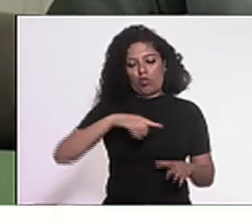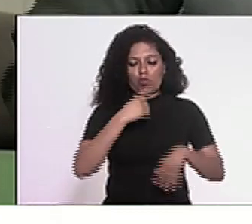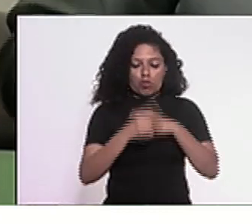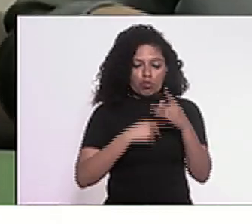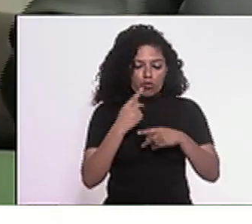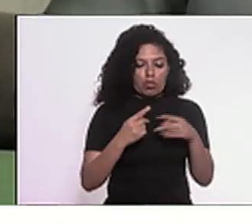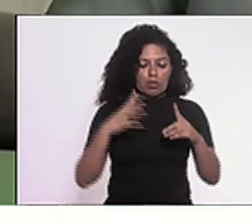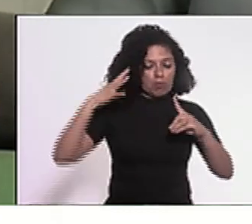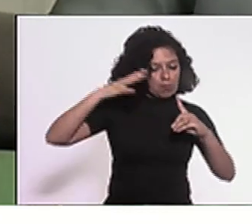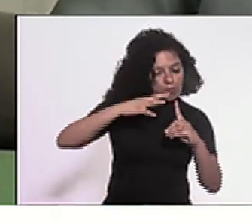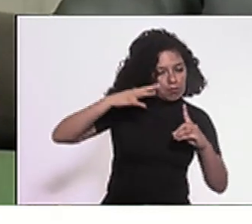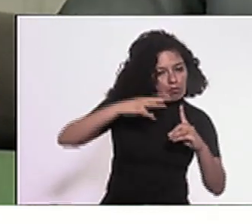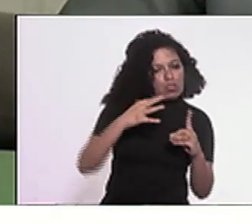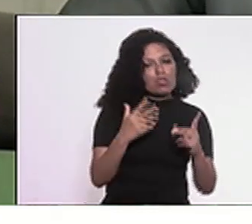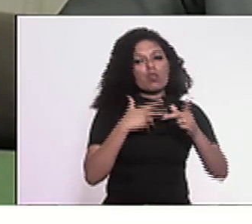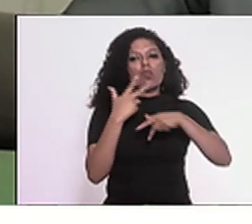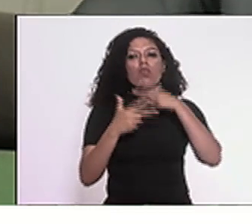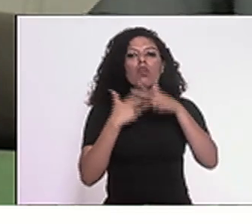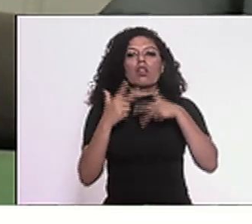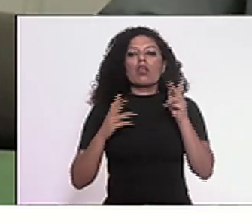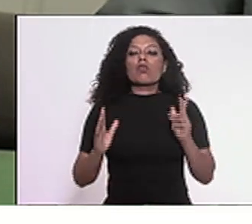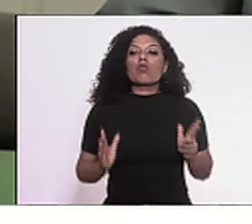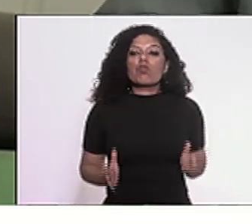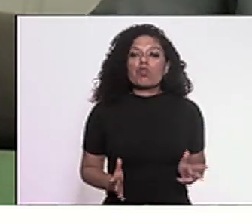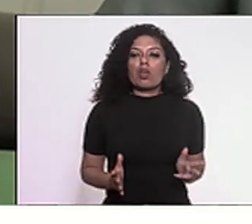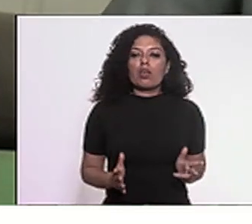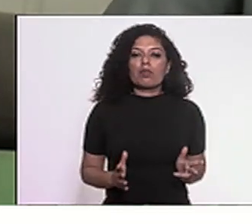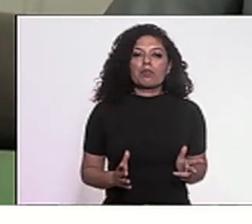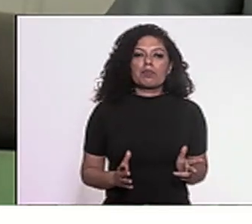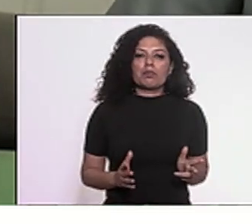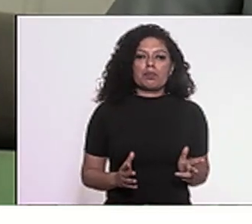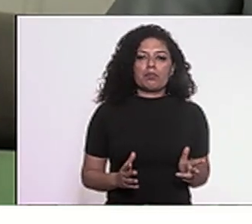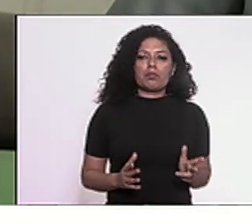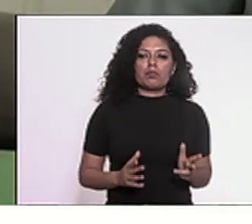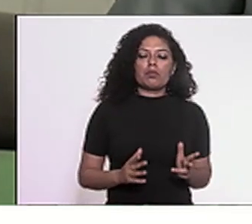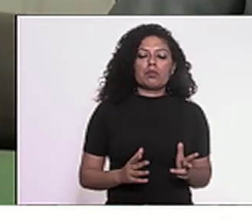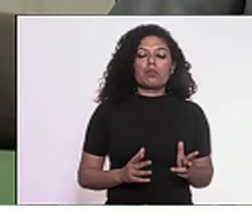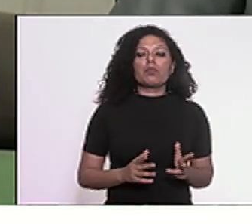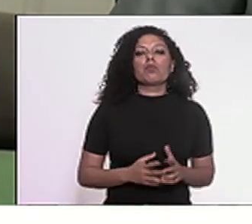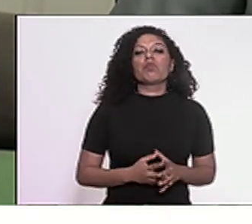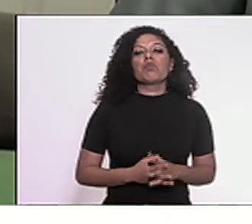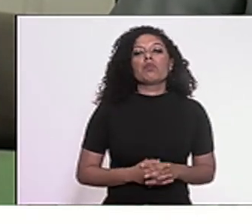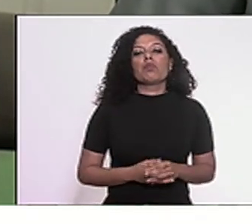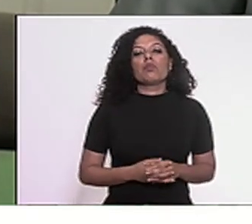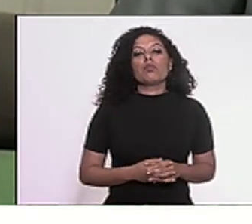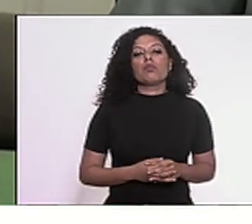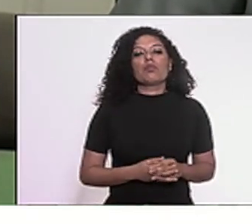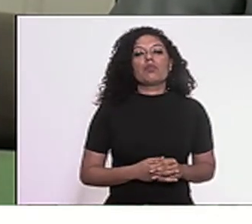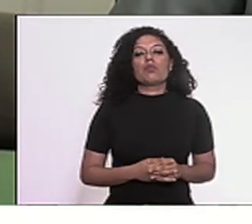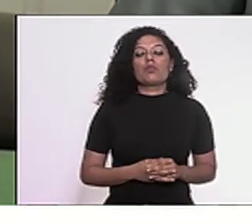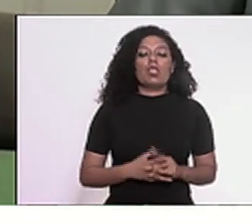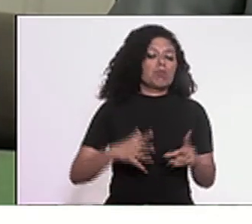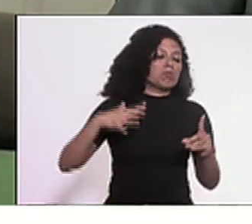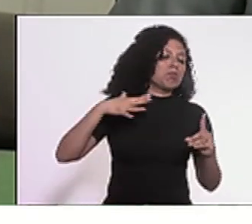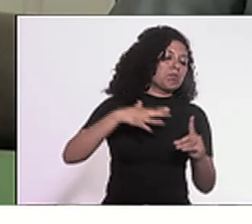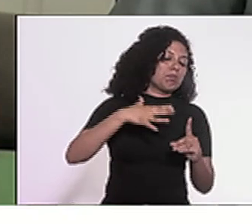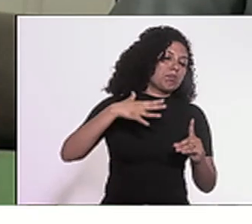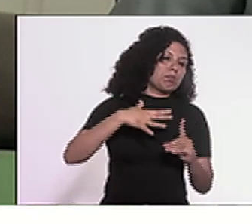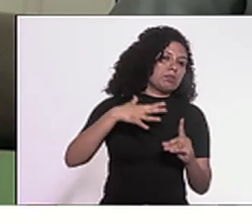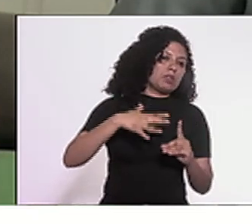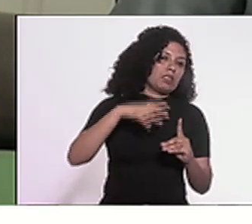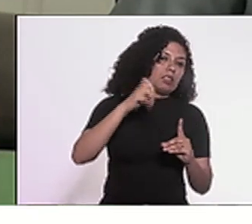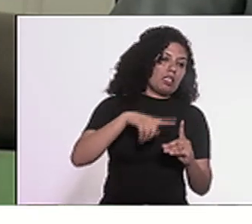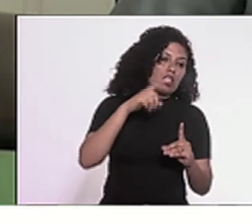assédio, como já foi dito aqui, né, tão brilhantemente pelos oradores, o assédio ele não é